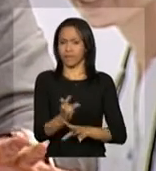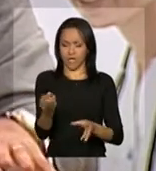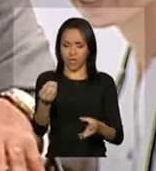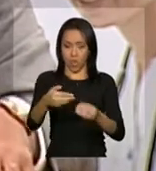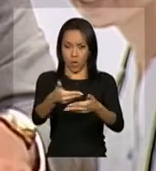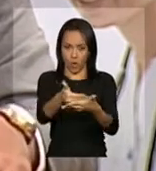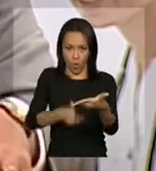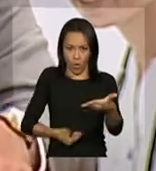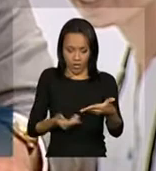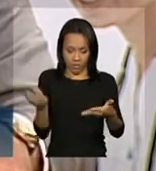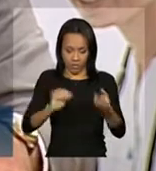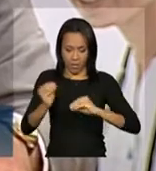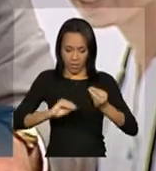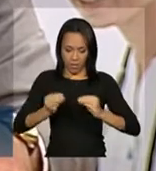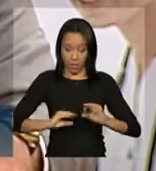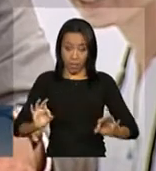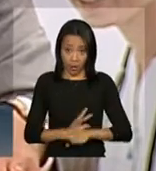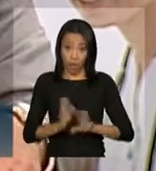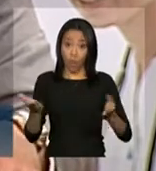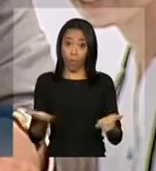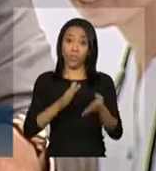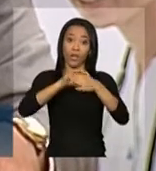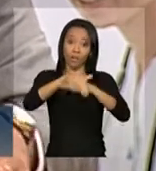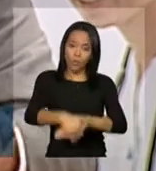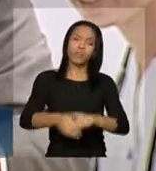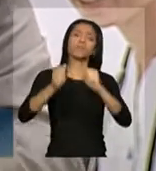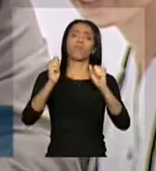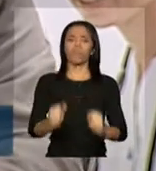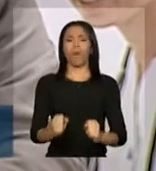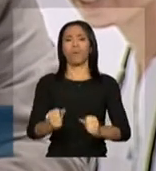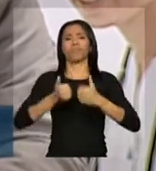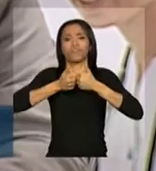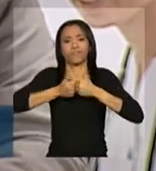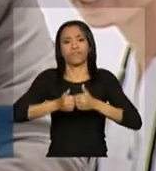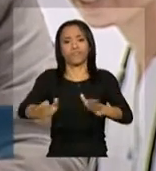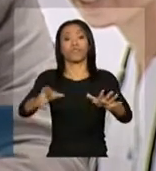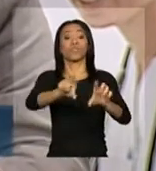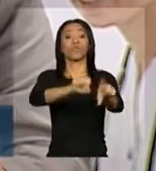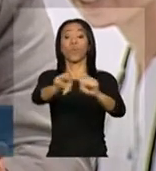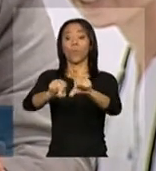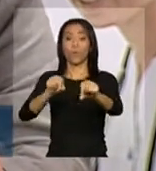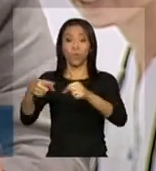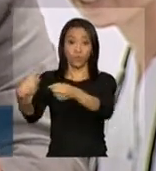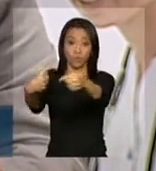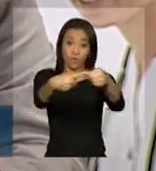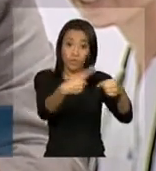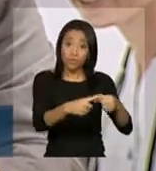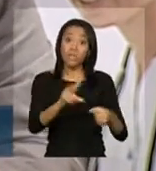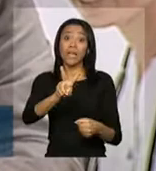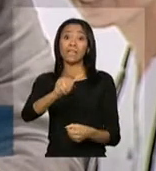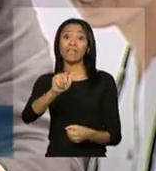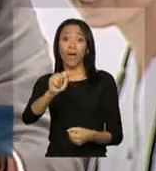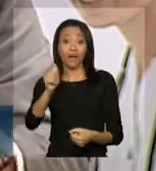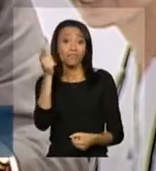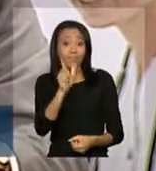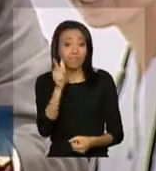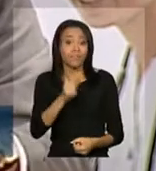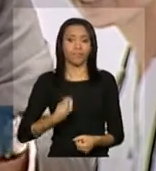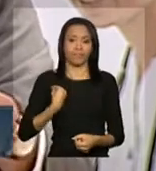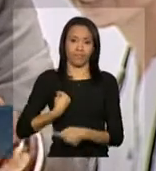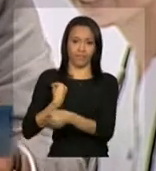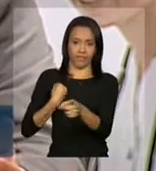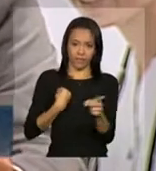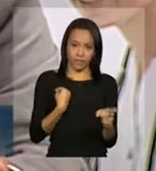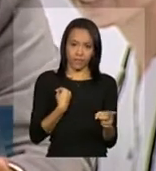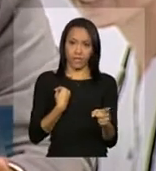aptos a partir de hoje à noite iniciarem A Escolha dos Municípios e das vagas ofertadas E aí eles vão